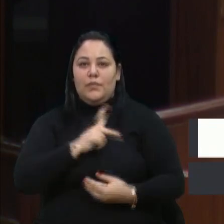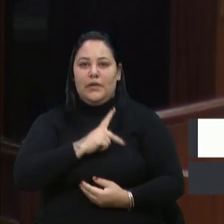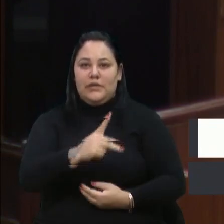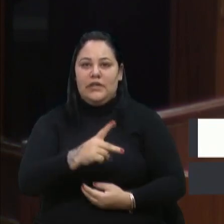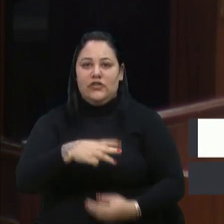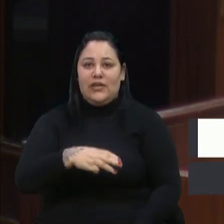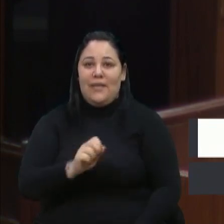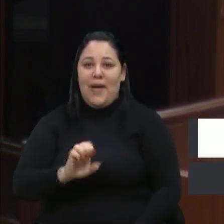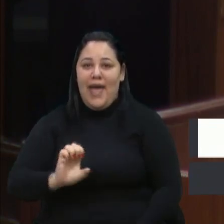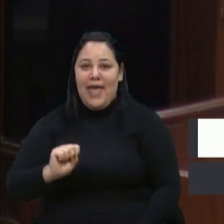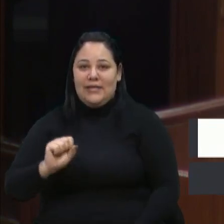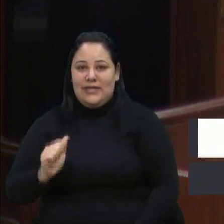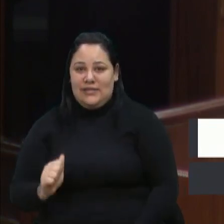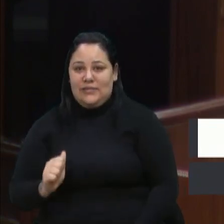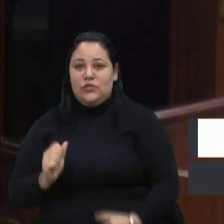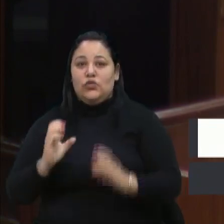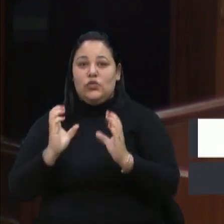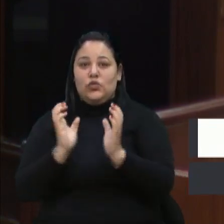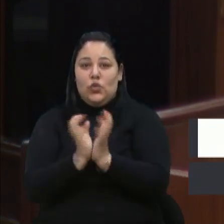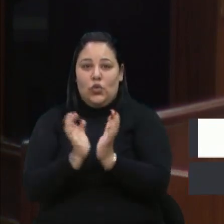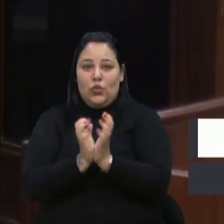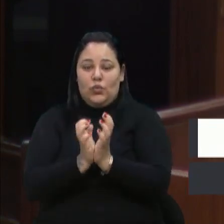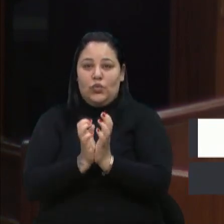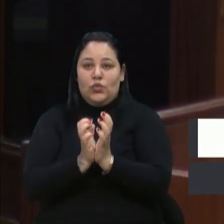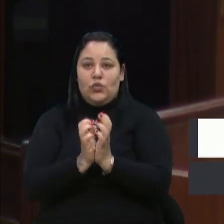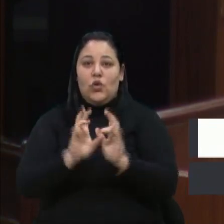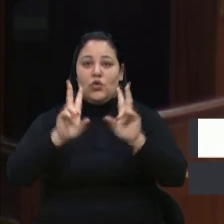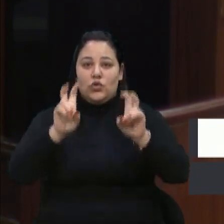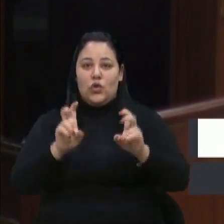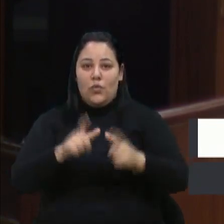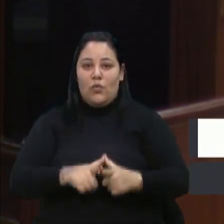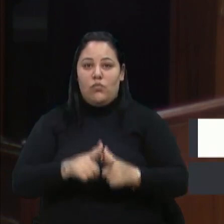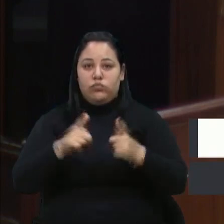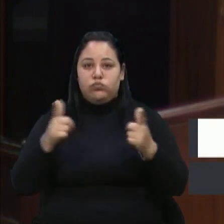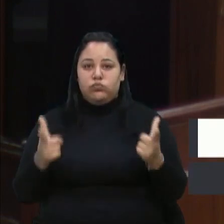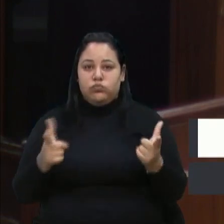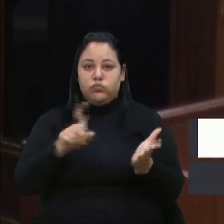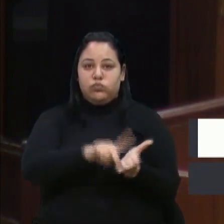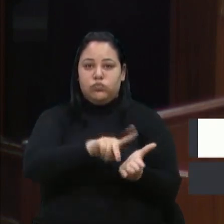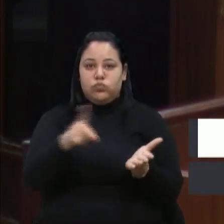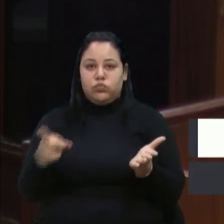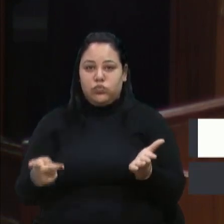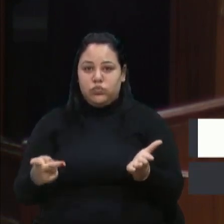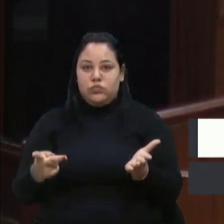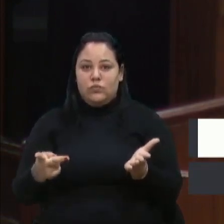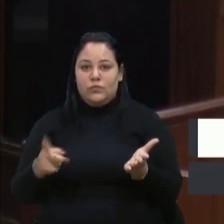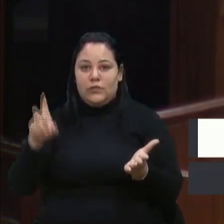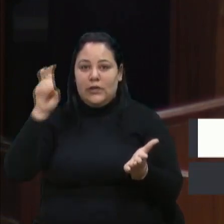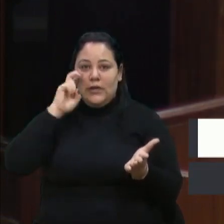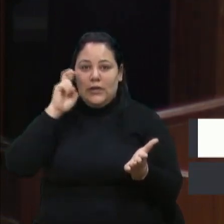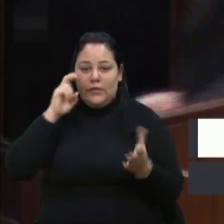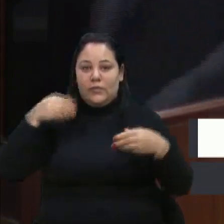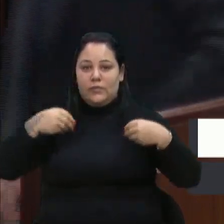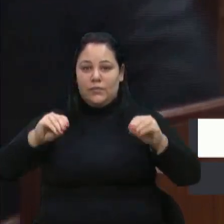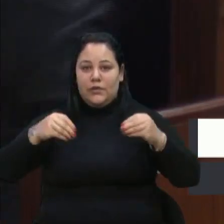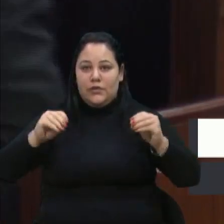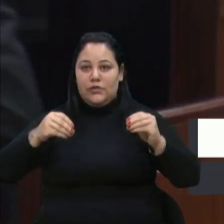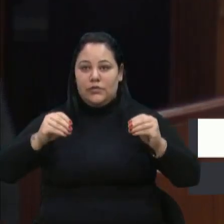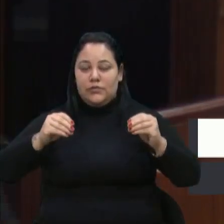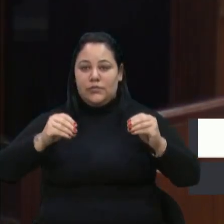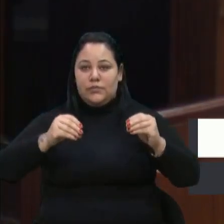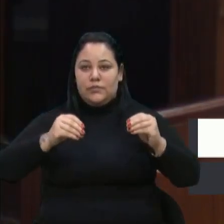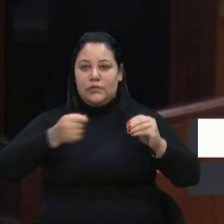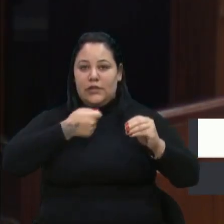é Nossa, sobre a matéria do Jornal Pioneiro desta quinta-feira, na página do jornalista Ciro